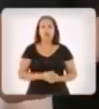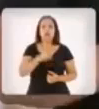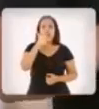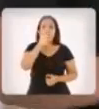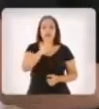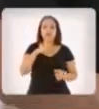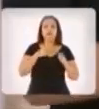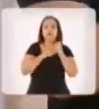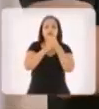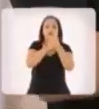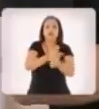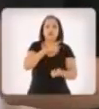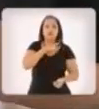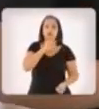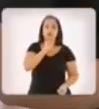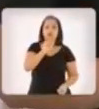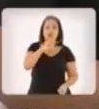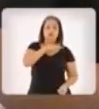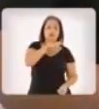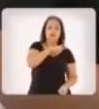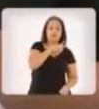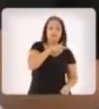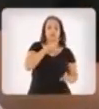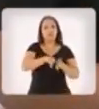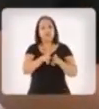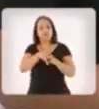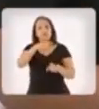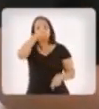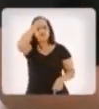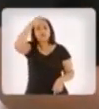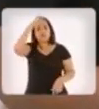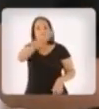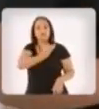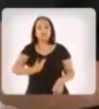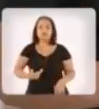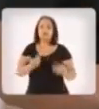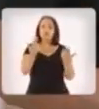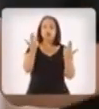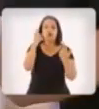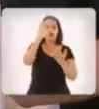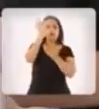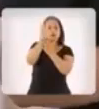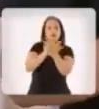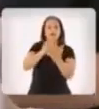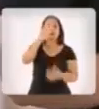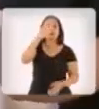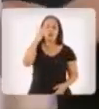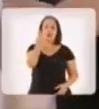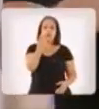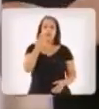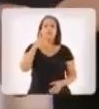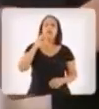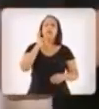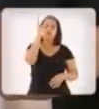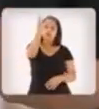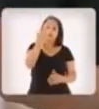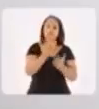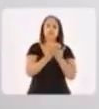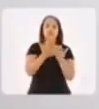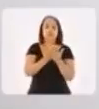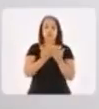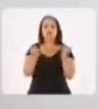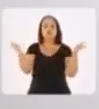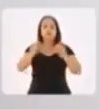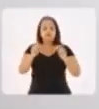parceria público-privada, do mesmo jeito que já deu certo lá em Belo Horizonte. Comigo, as escolas do amanhã vão funcionar de